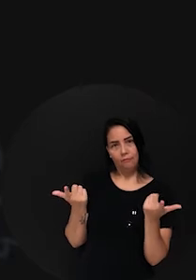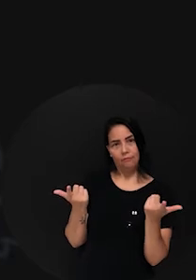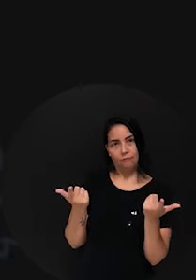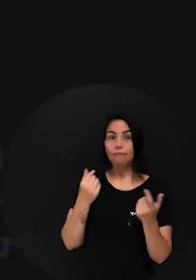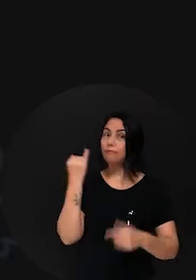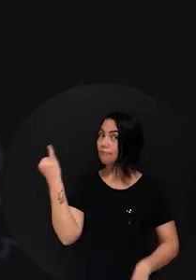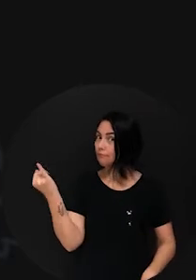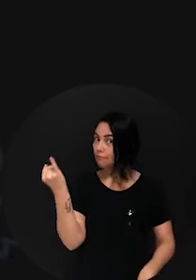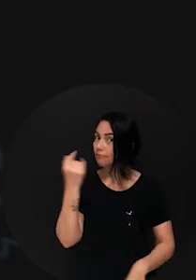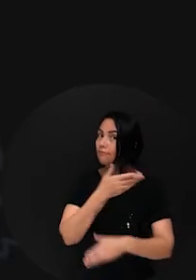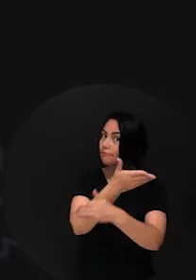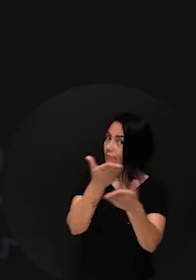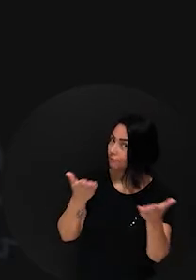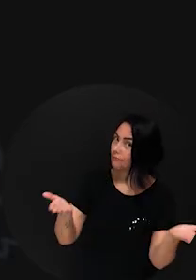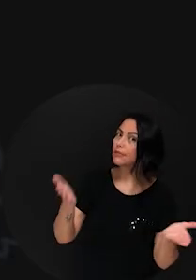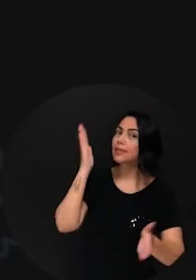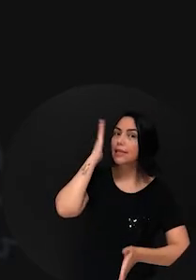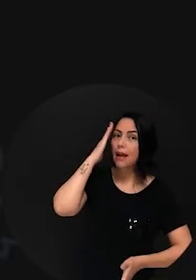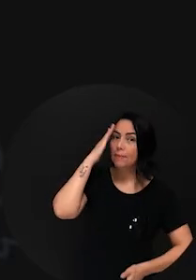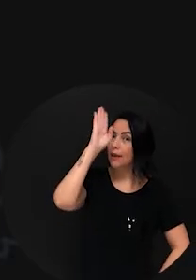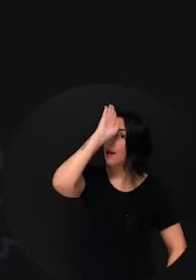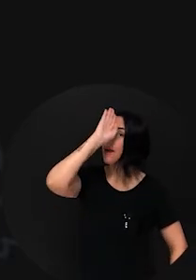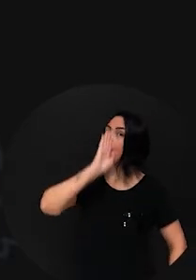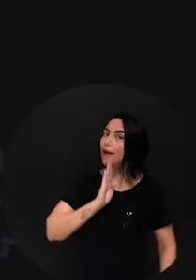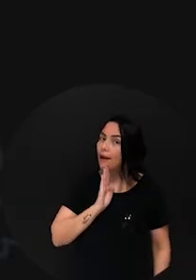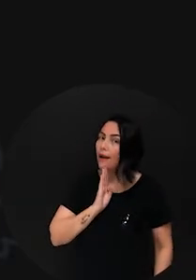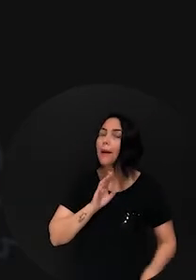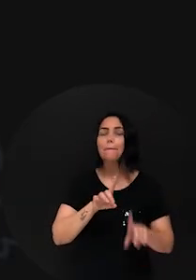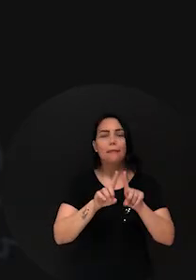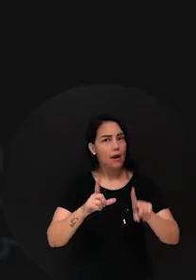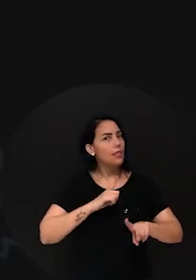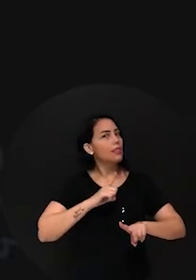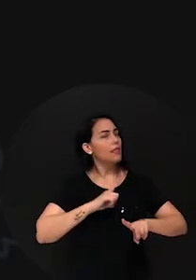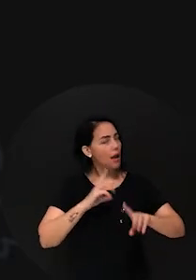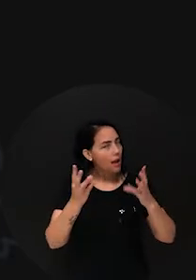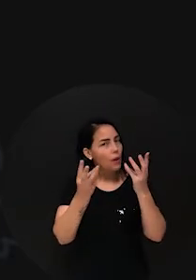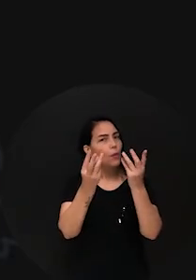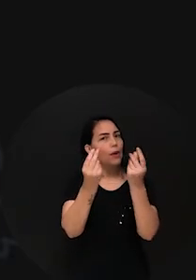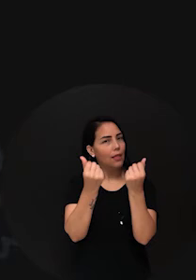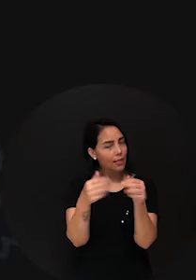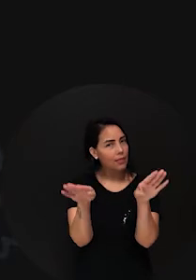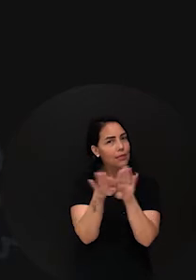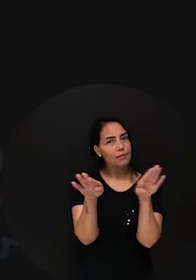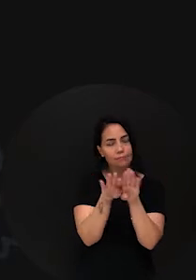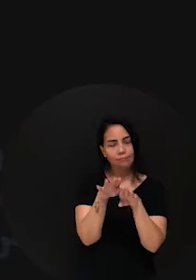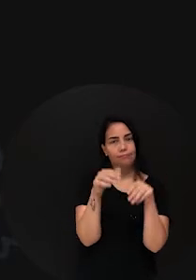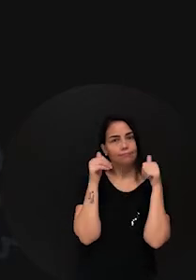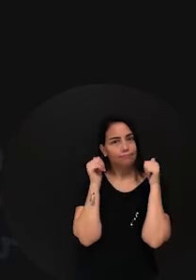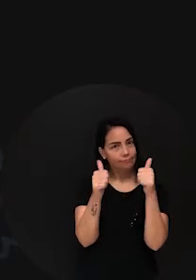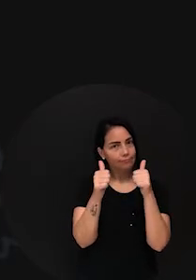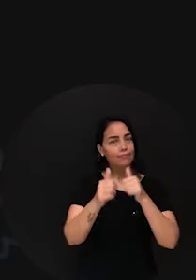disso. Você está ganhando de graça um valor bem alto.